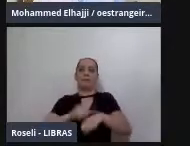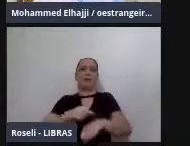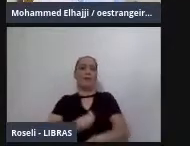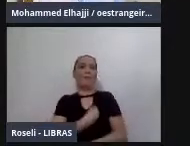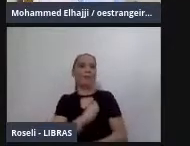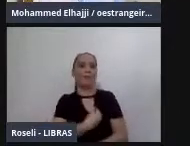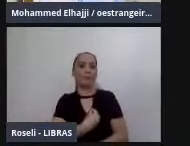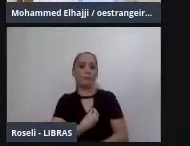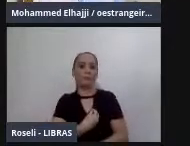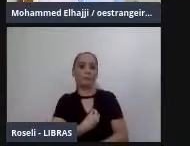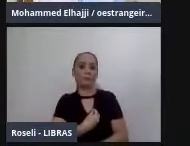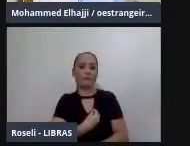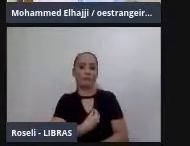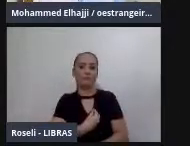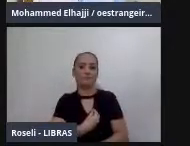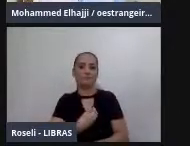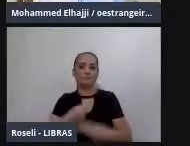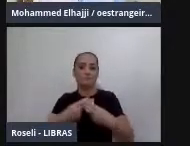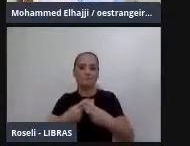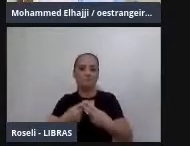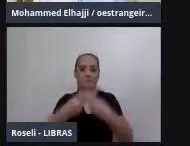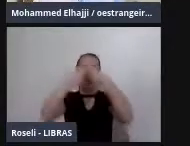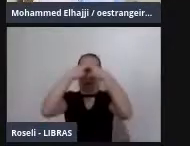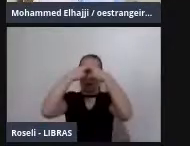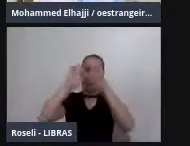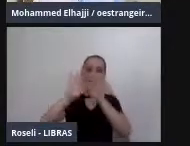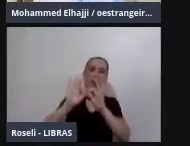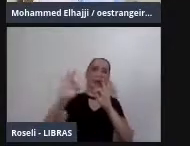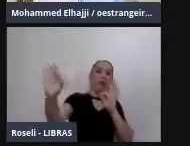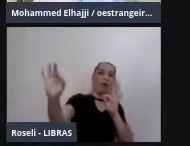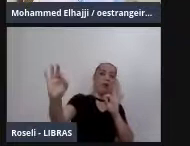traumas passados são mais